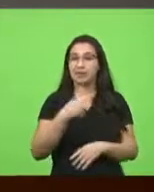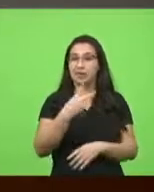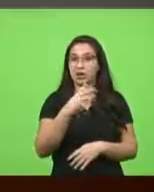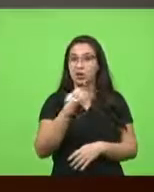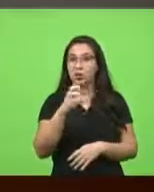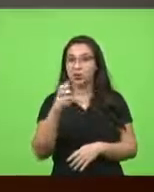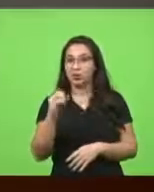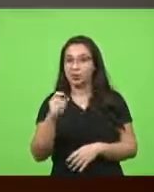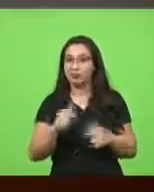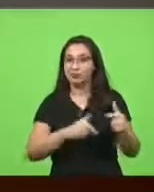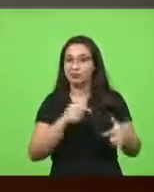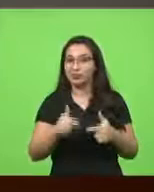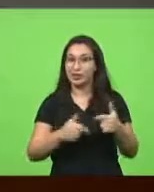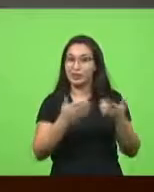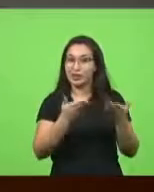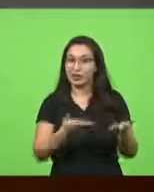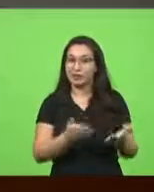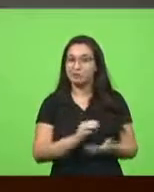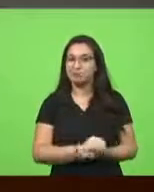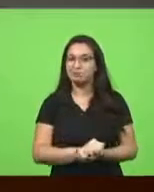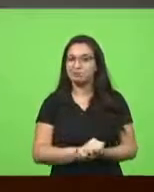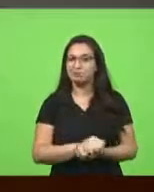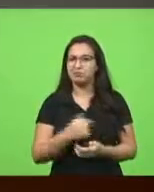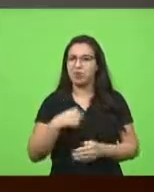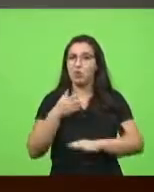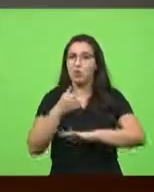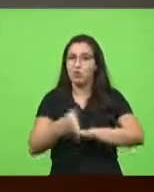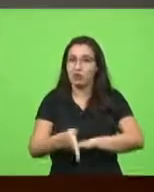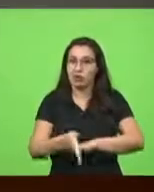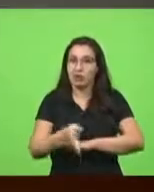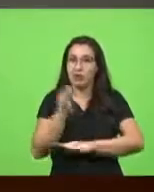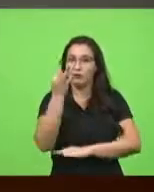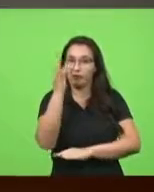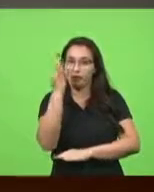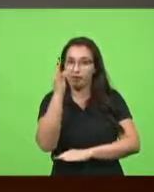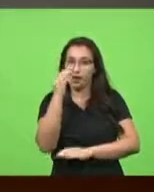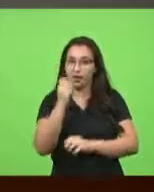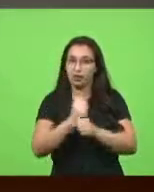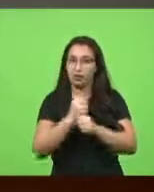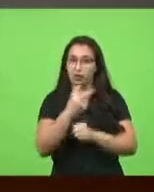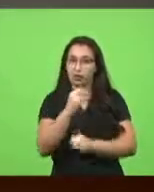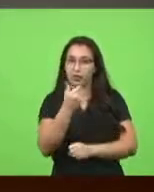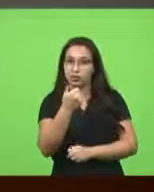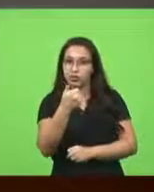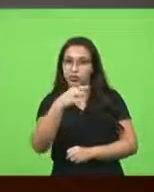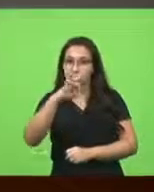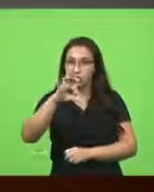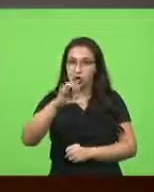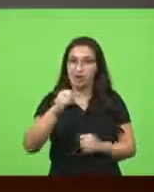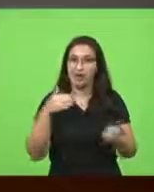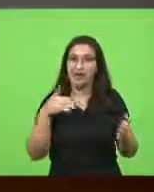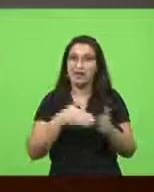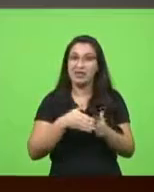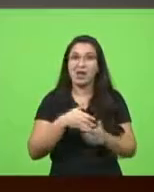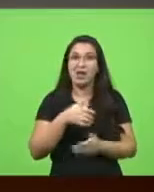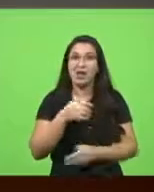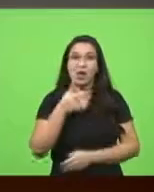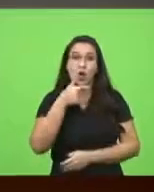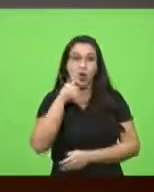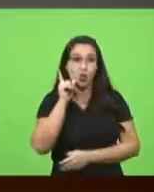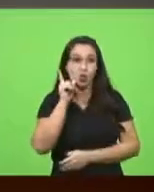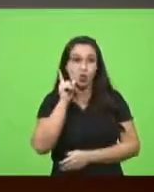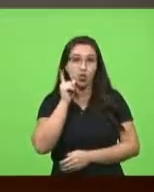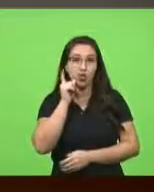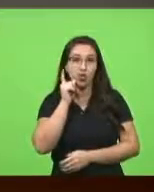aqui, o Plínio, que é o presidente da SIDASC. De fevereiro de 2019 até ontem estava trancado. Ontem ele me